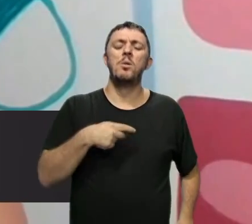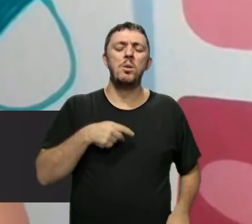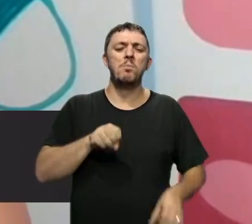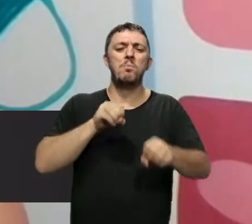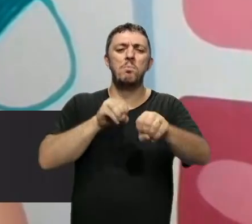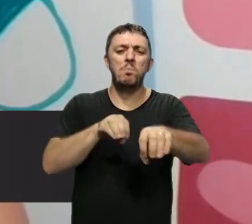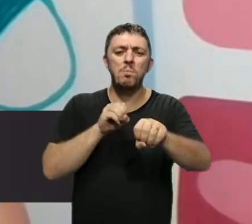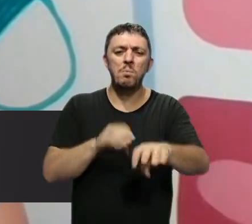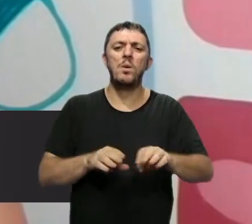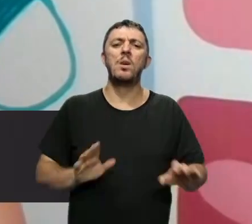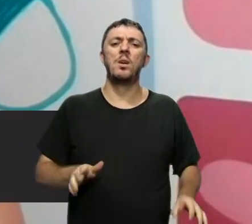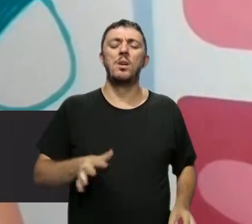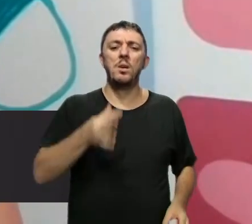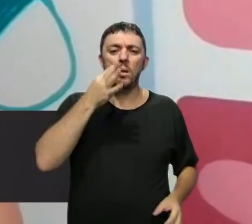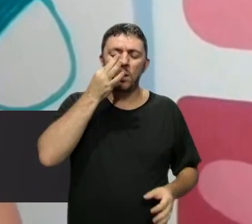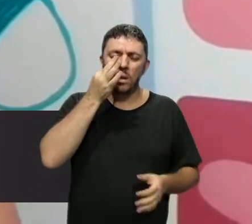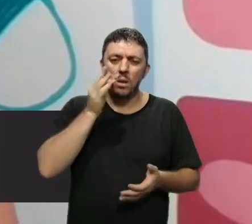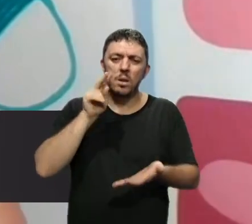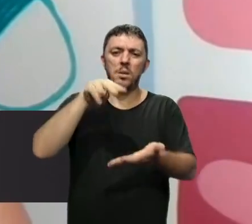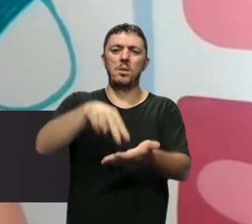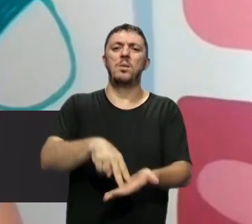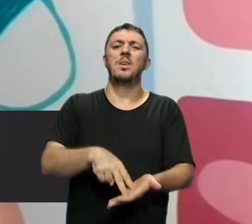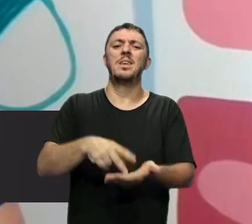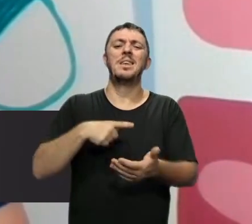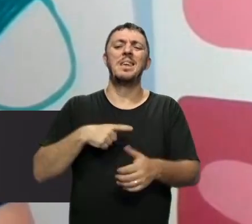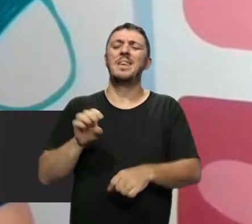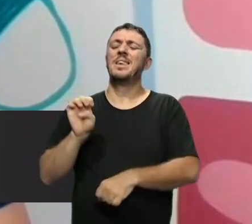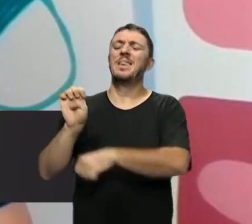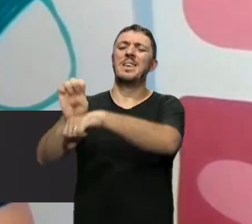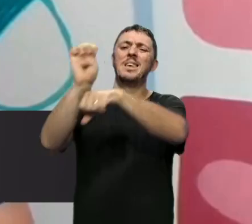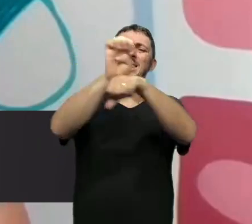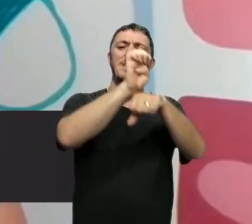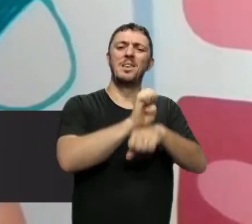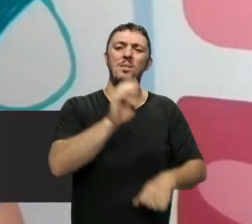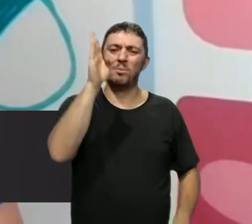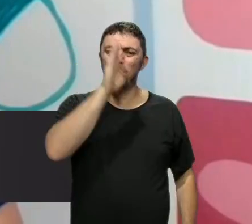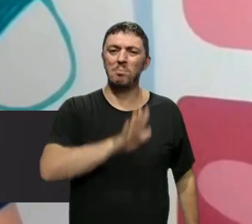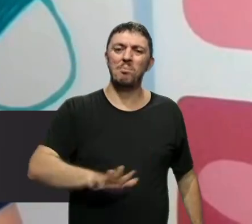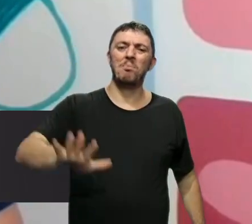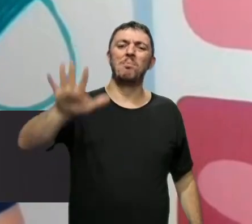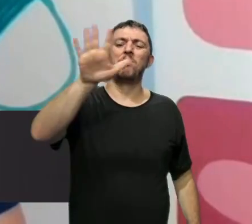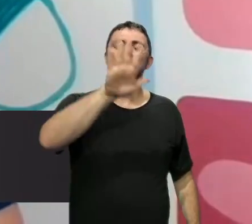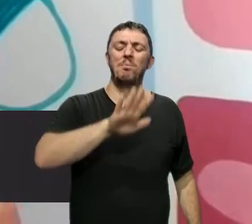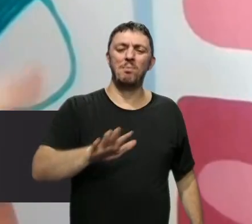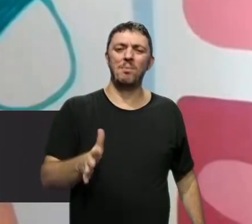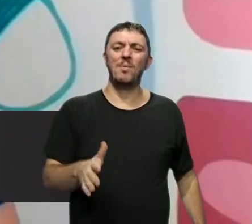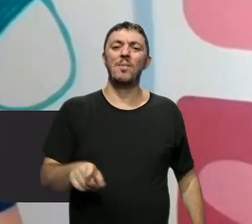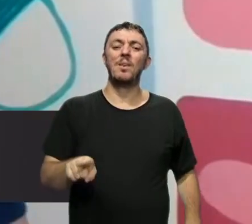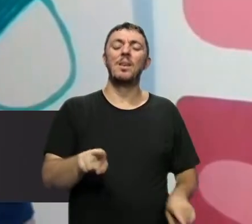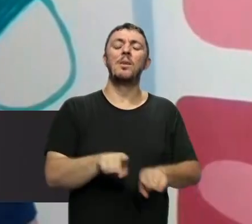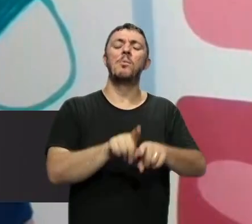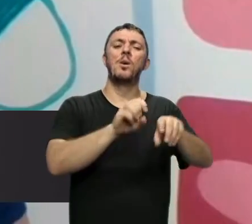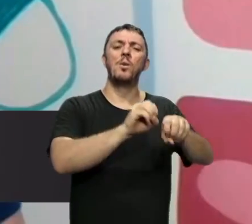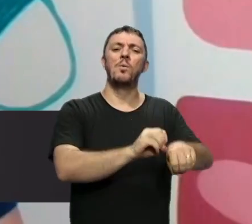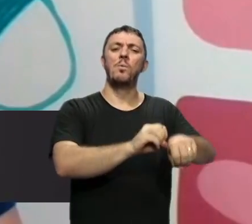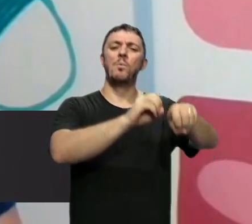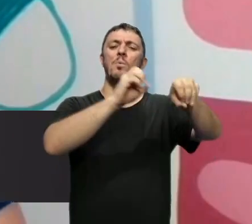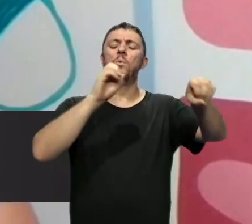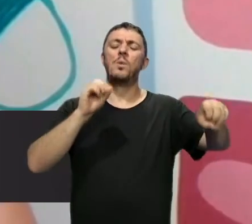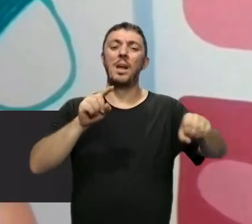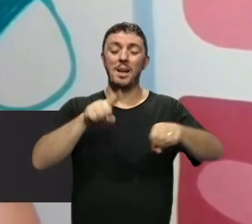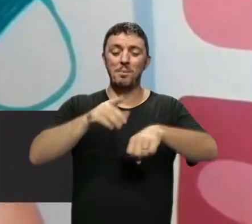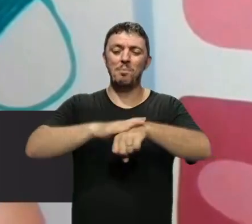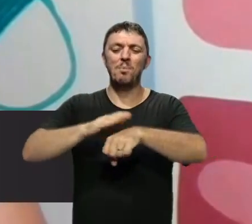para presencial em muitos estados brasileiros, e online agora por conta da pandemia também, para